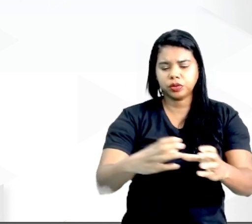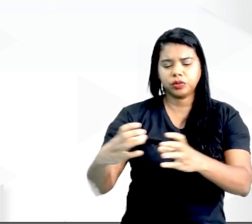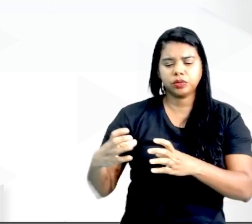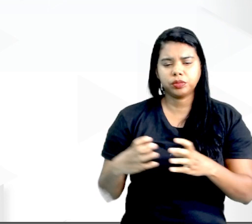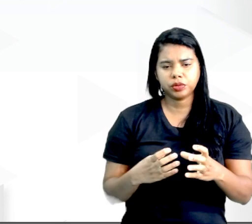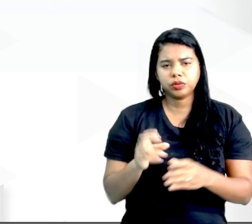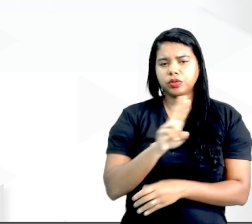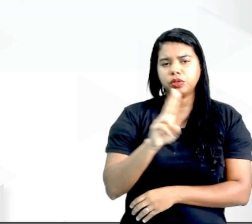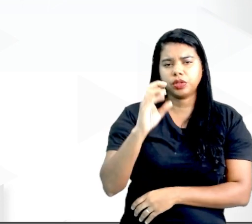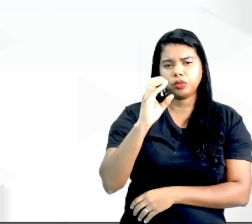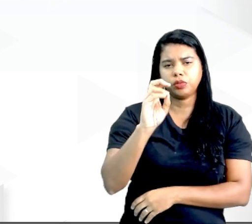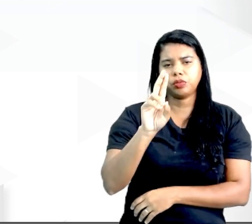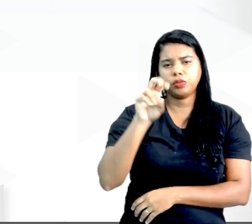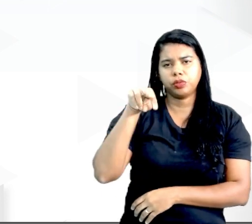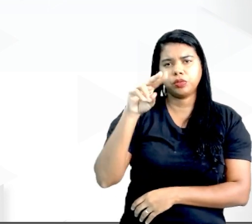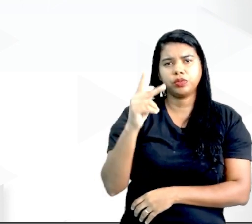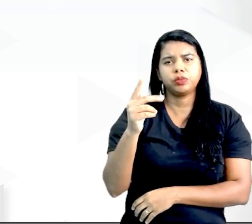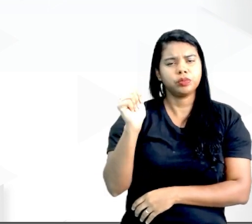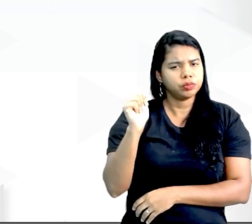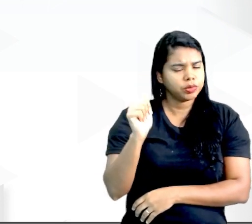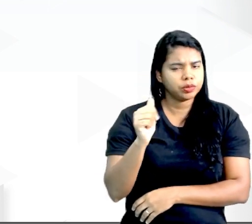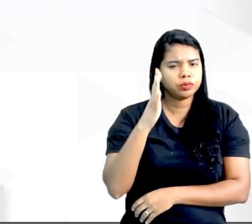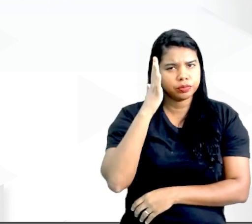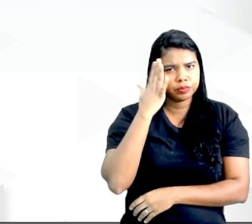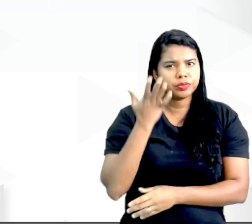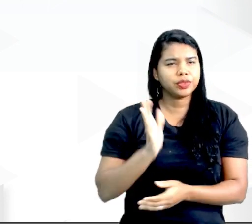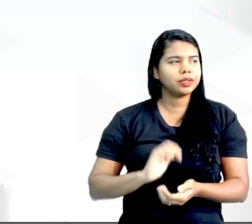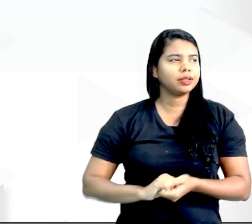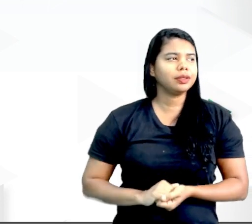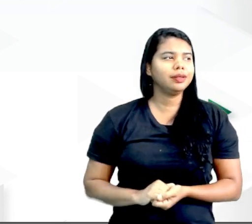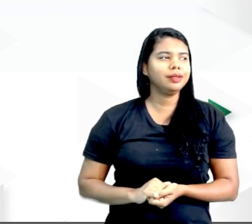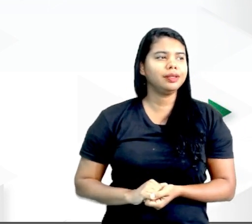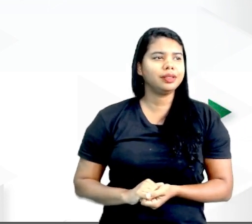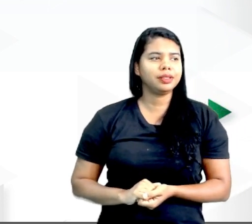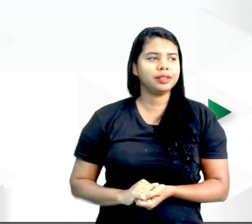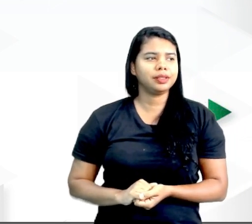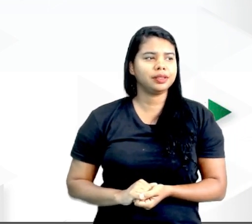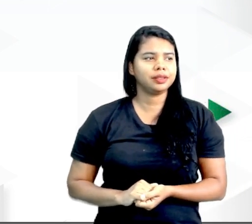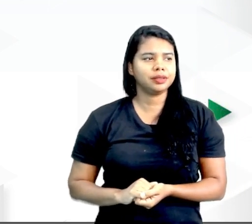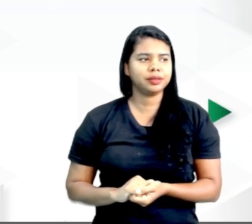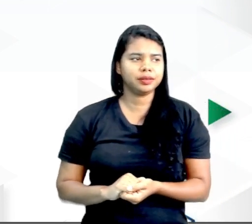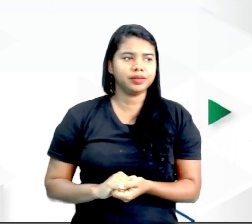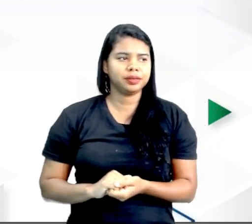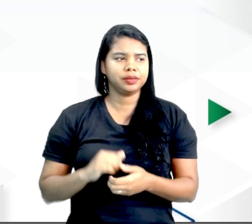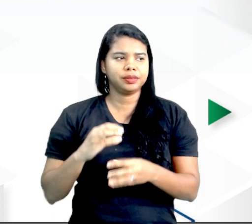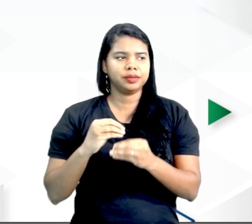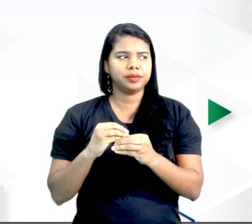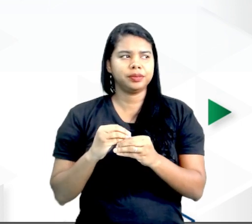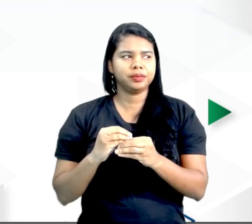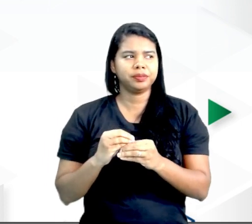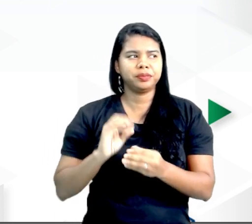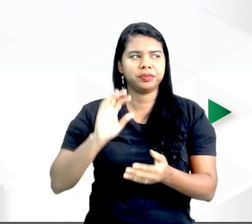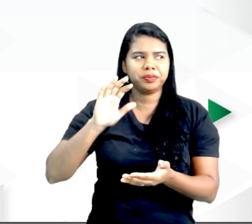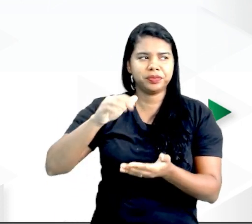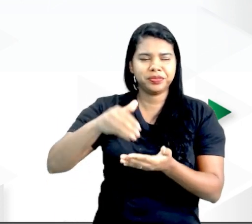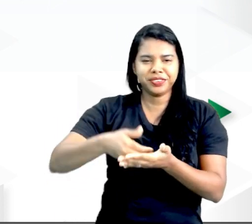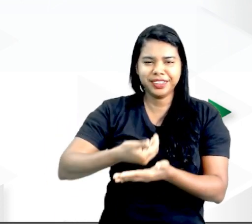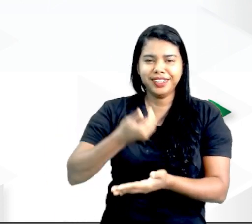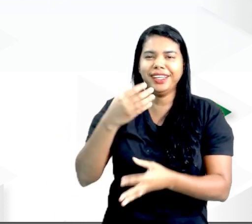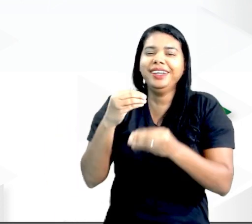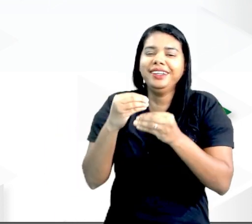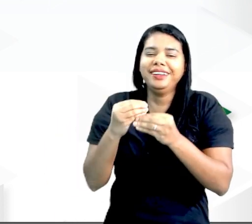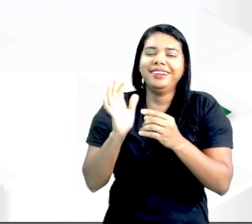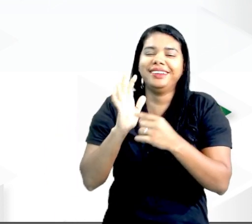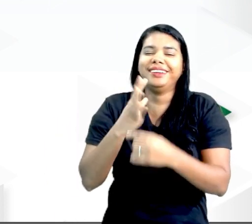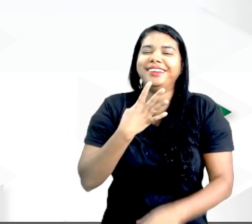Um nome tão pequeno, né, para representar. É assim mesmo, velho. Fazendo jus ao nome, o recipiente cuia é também